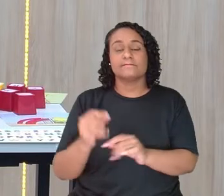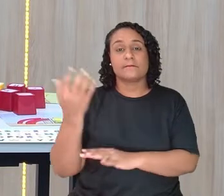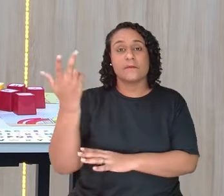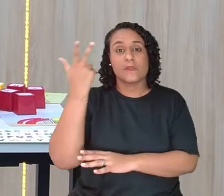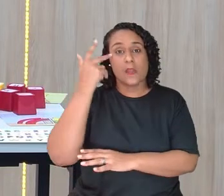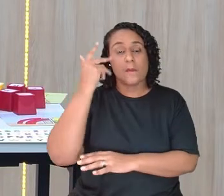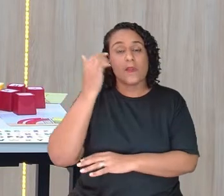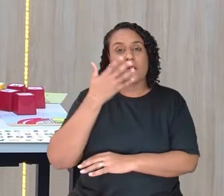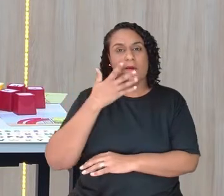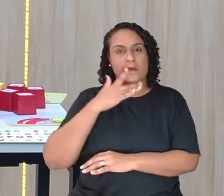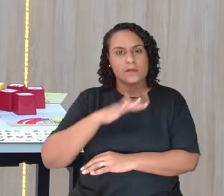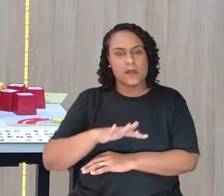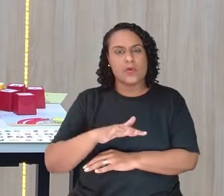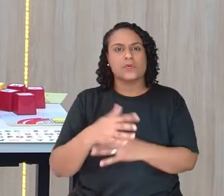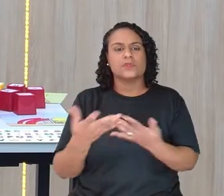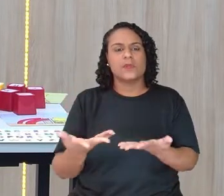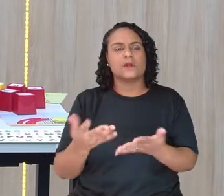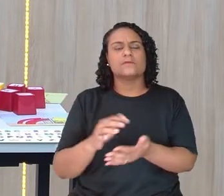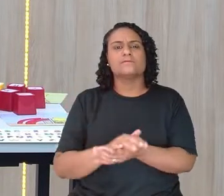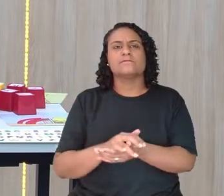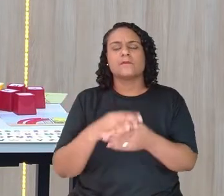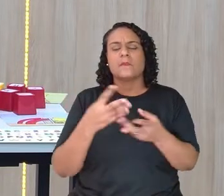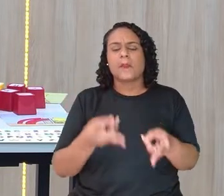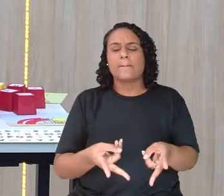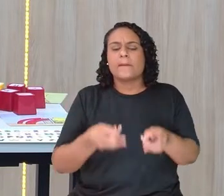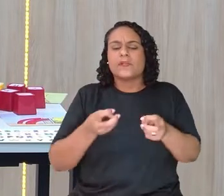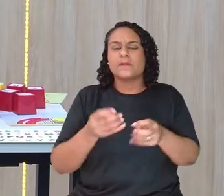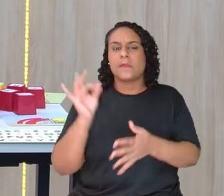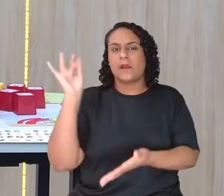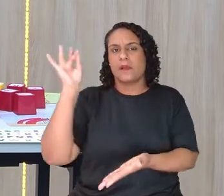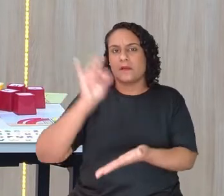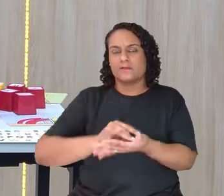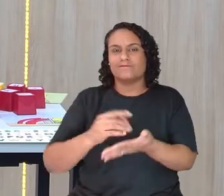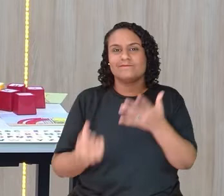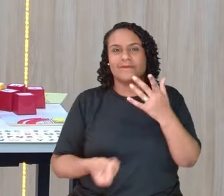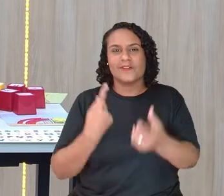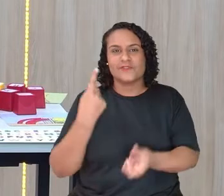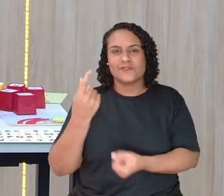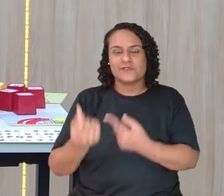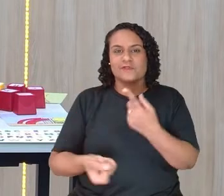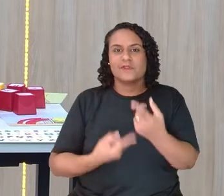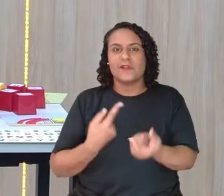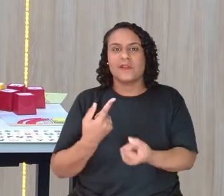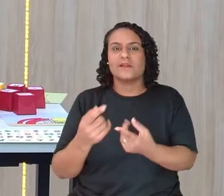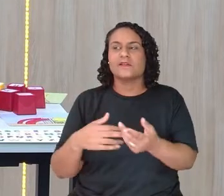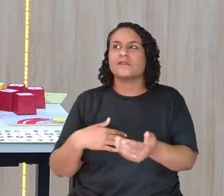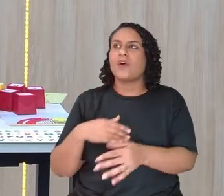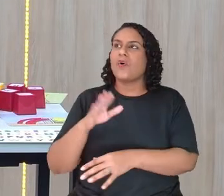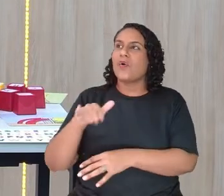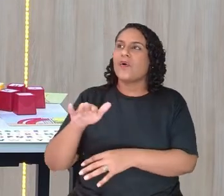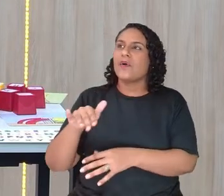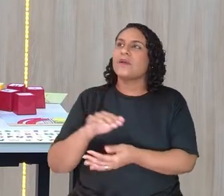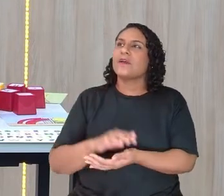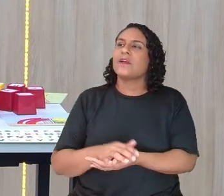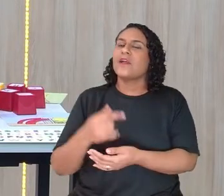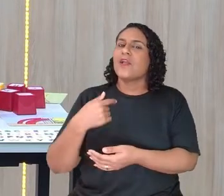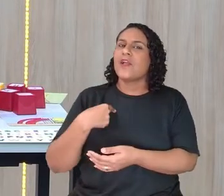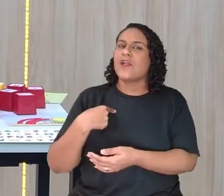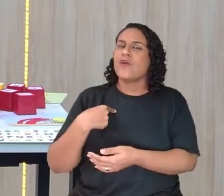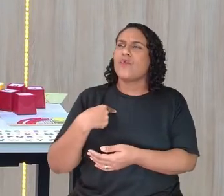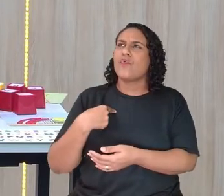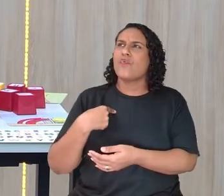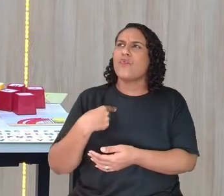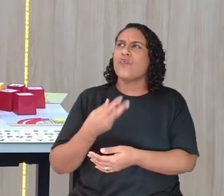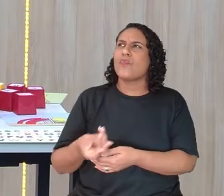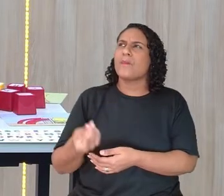ela ainda se apropriando dessa realidade, então muitas vezes ela chega e fala: eu fui para a praia amanhã.